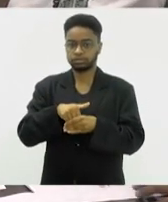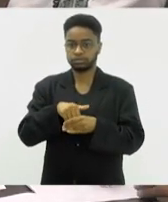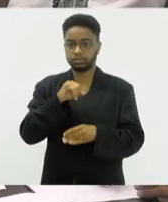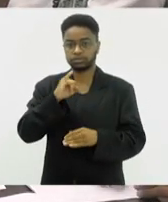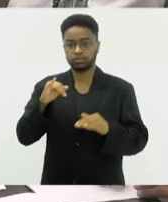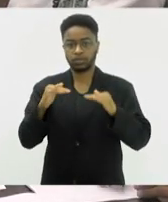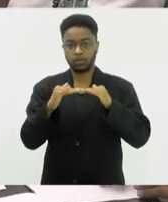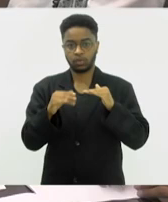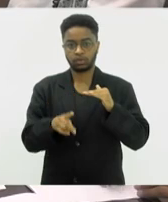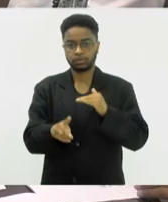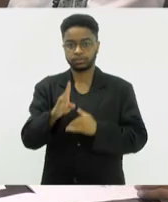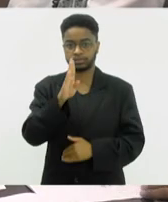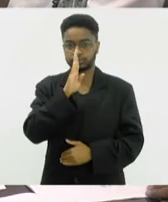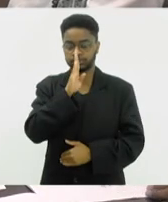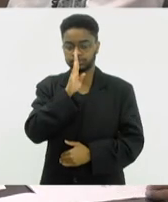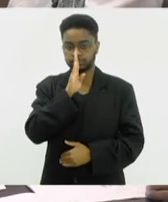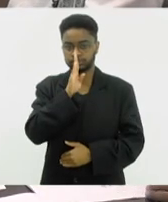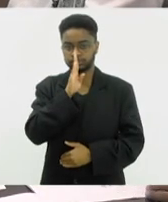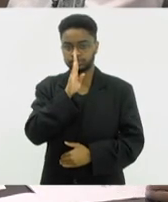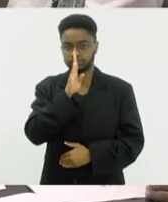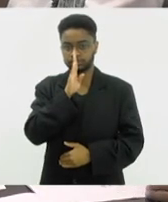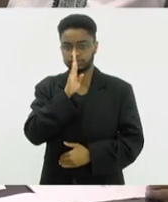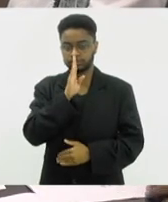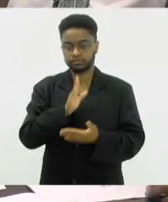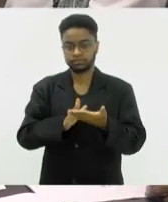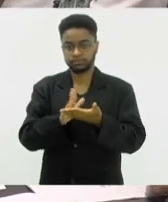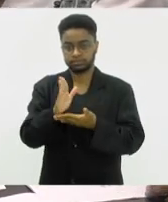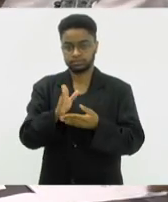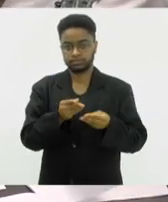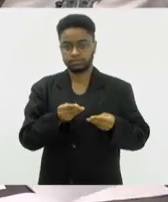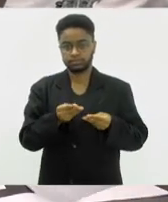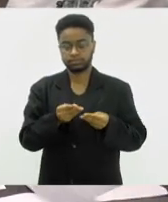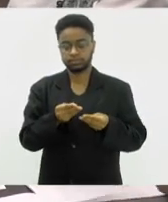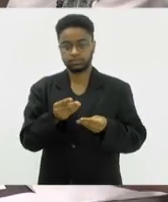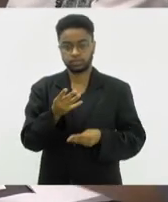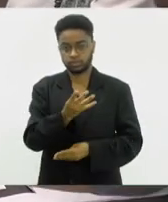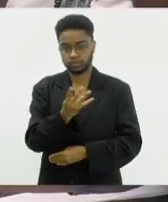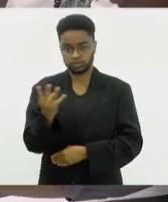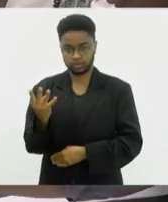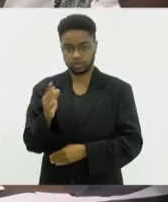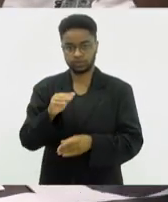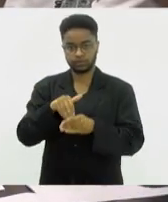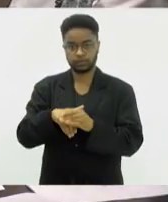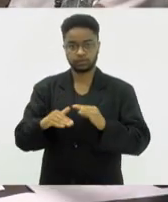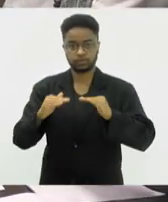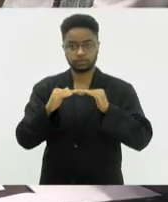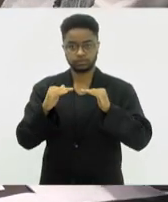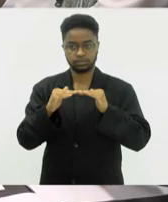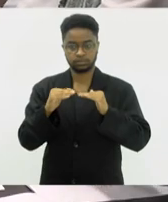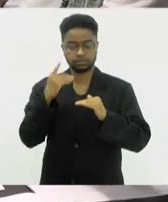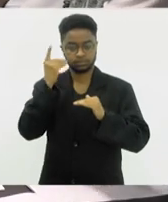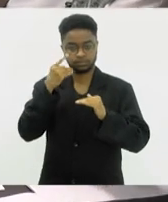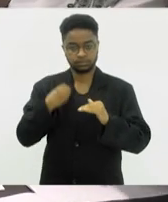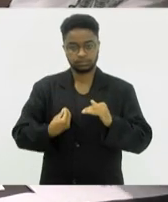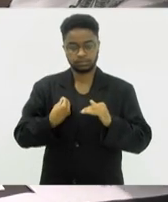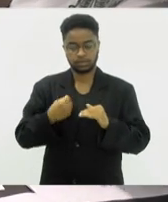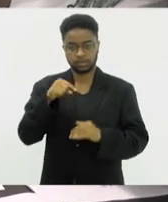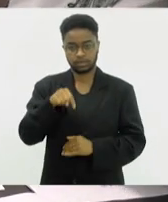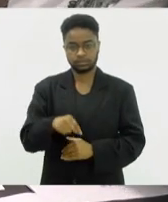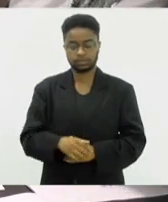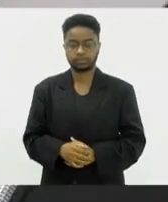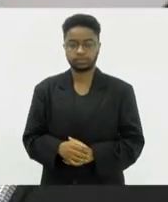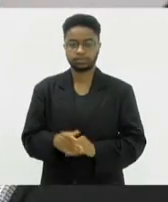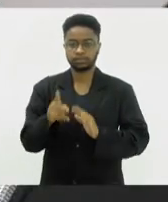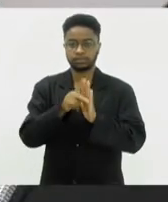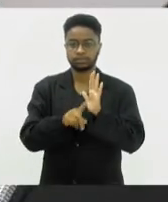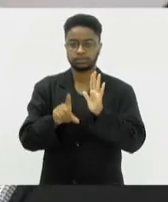Os senhores que acordam permaneçam como estão, aprovado pelos 4 votos dos deputados presentes.